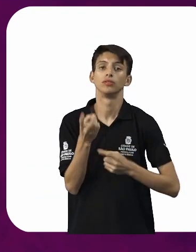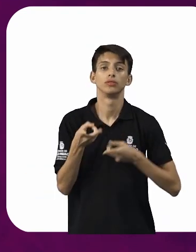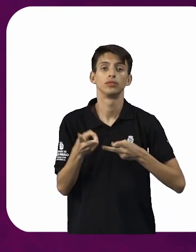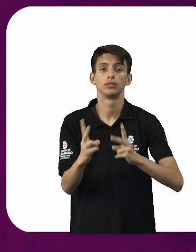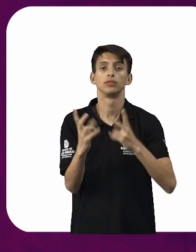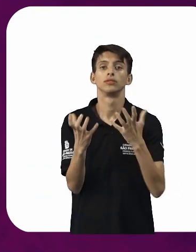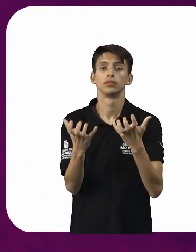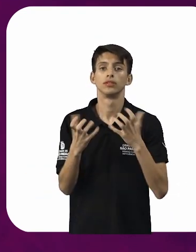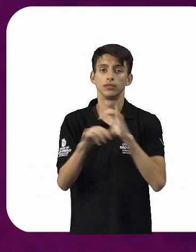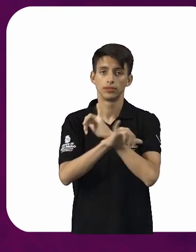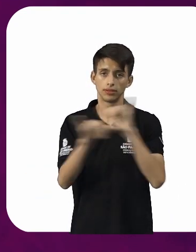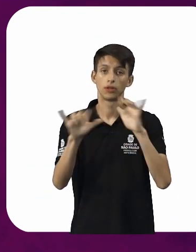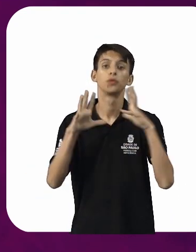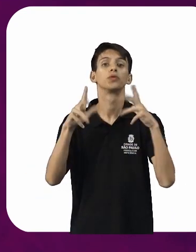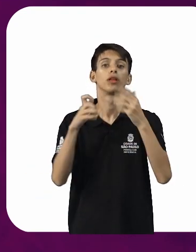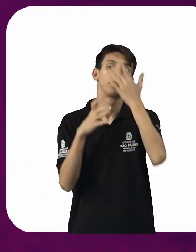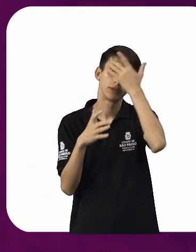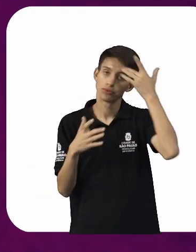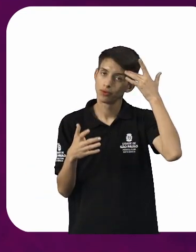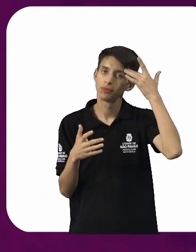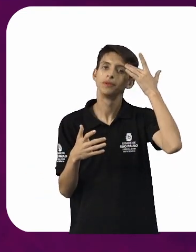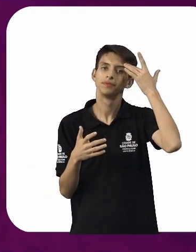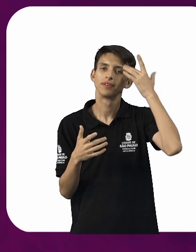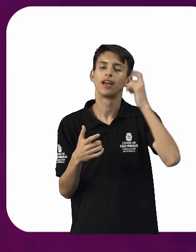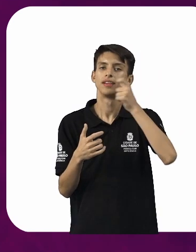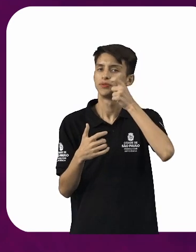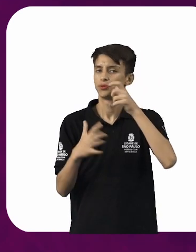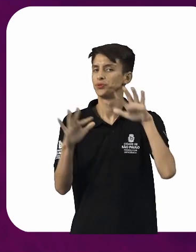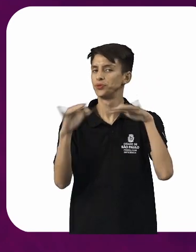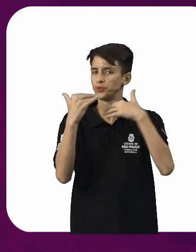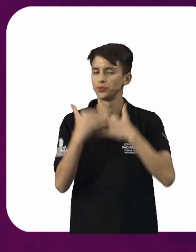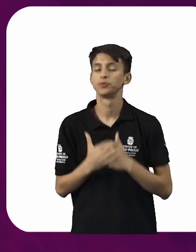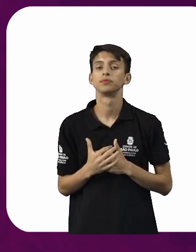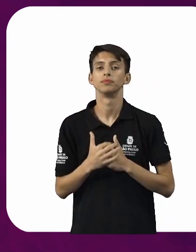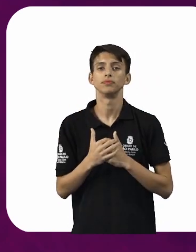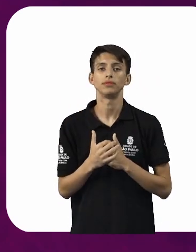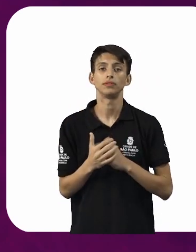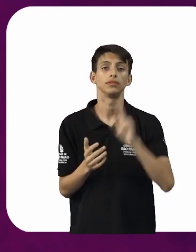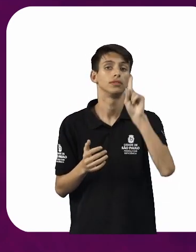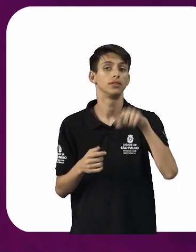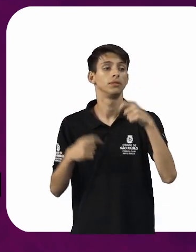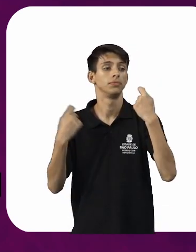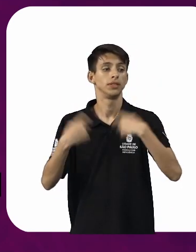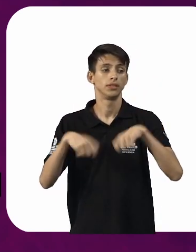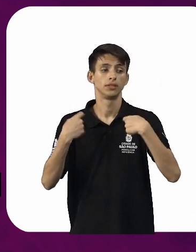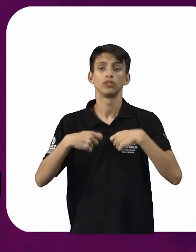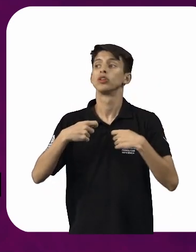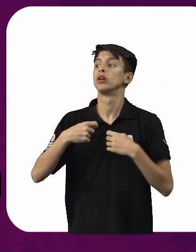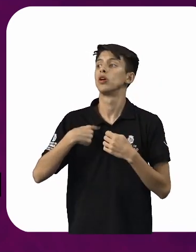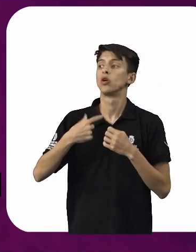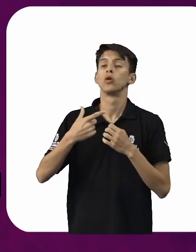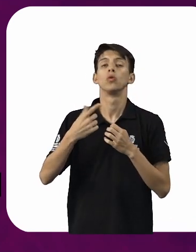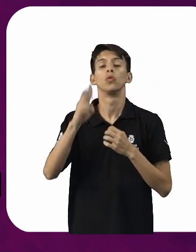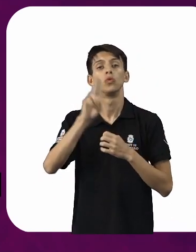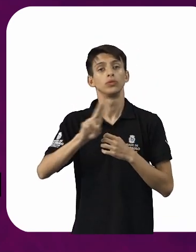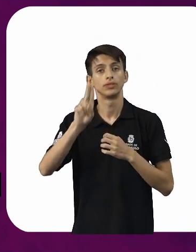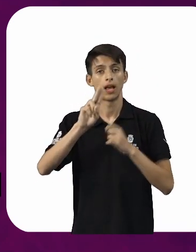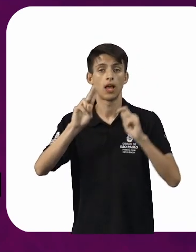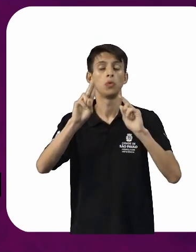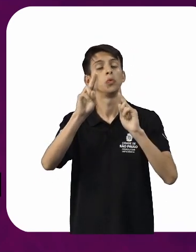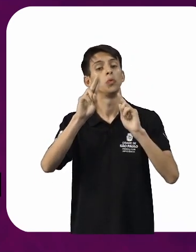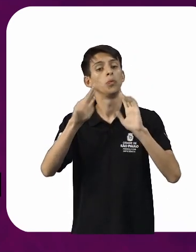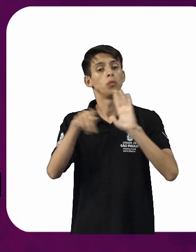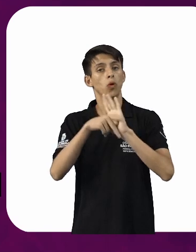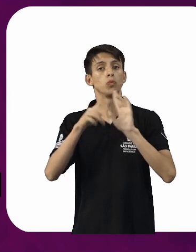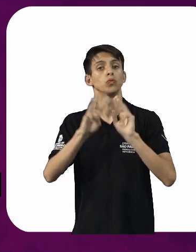quero frisar para todas as pessoas que estão assistindo que é necessário confirmar a presença utilizando o link